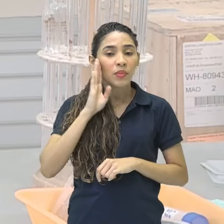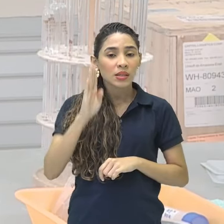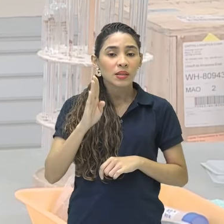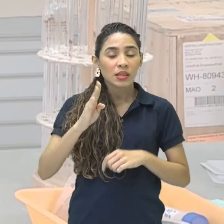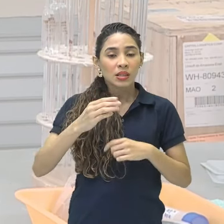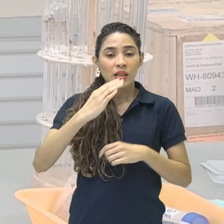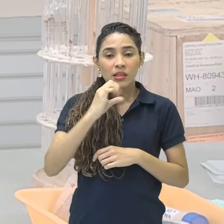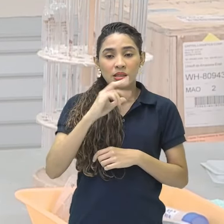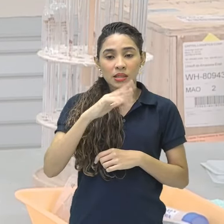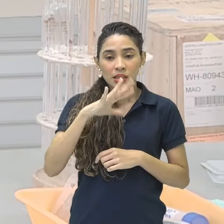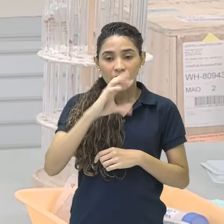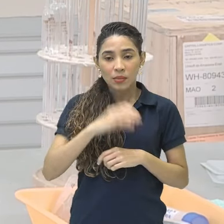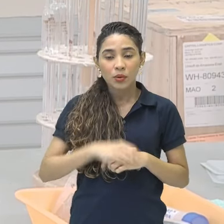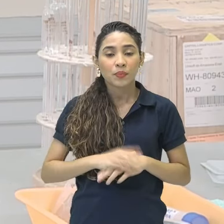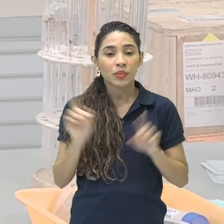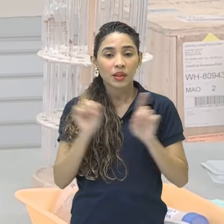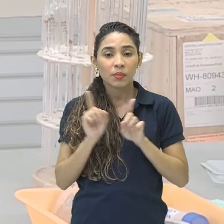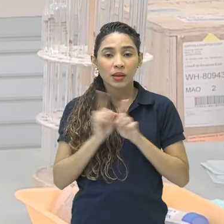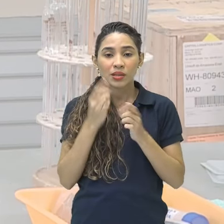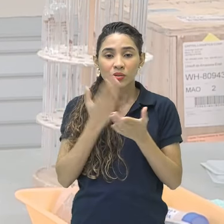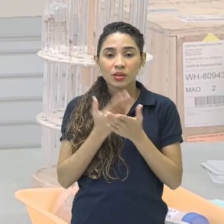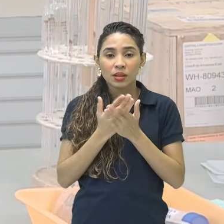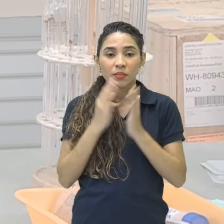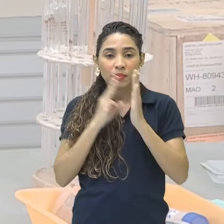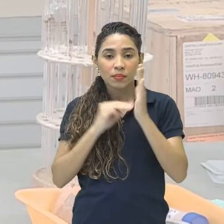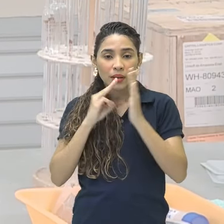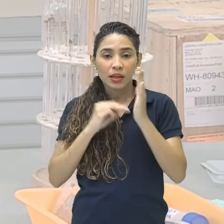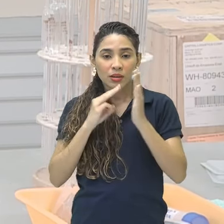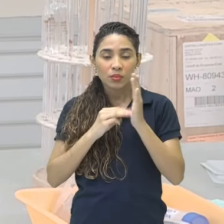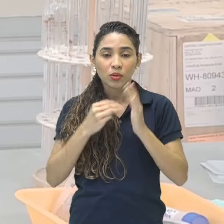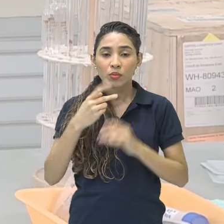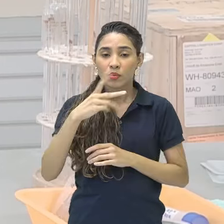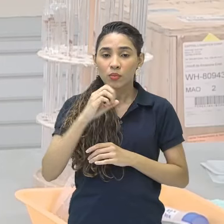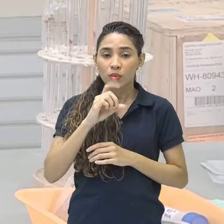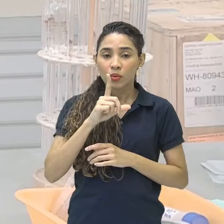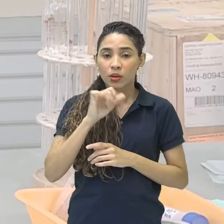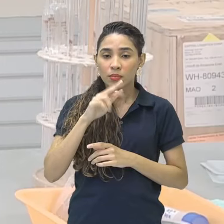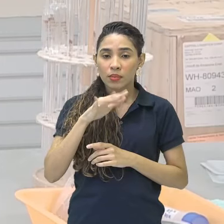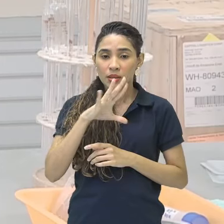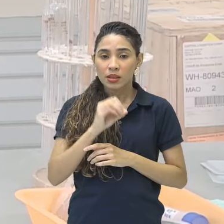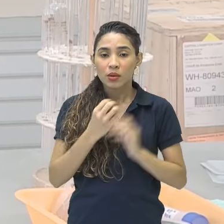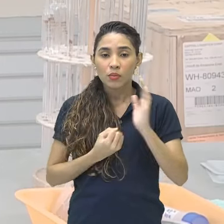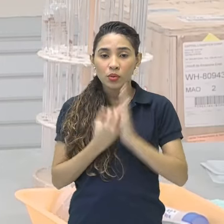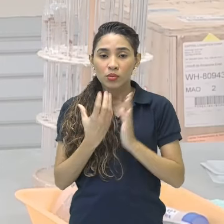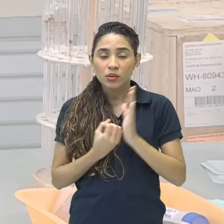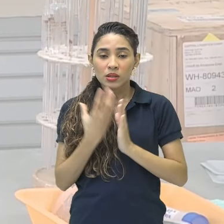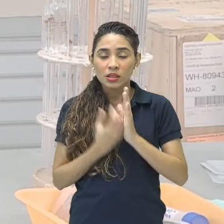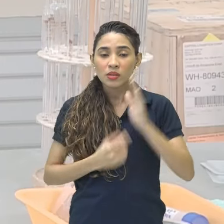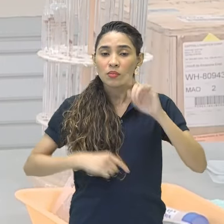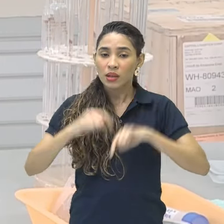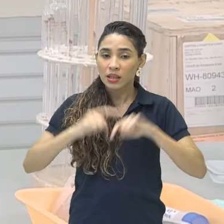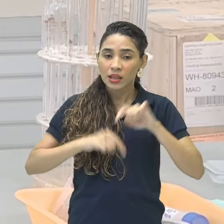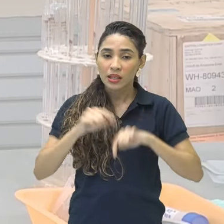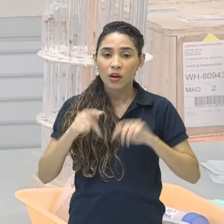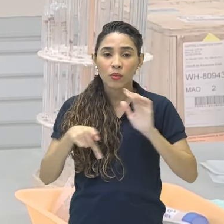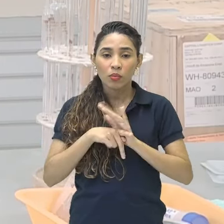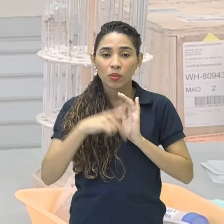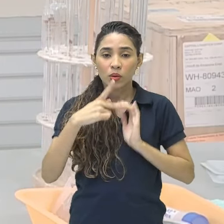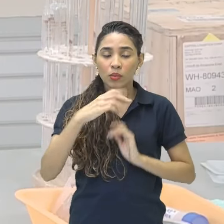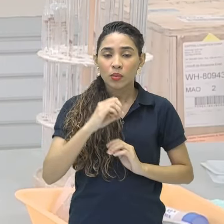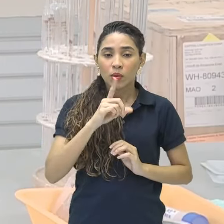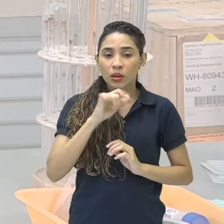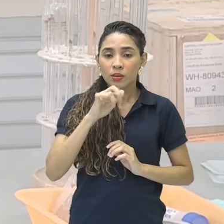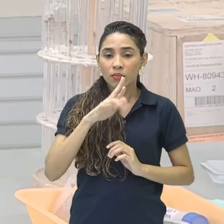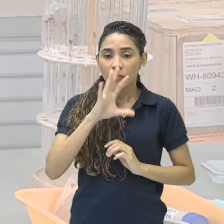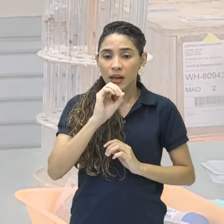cerâmico. Nós também trabalhamos com métodos de polimerização, né, já para produzir aí os nossos filmes, os nossos materiais poliméricos.